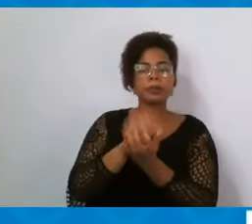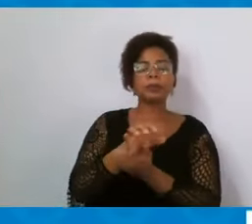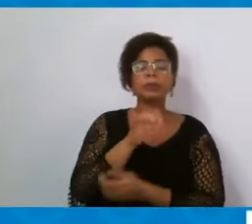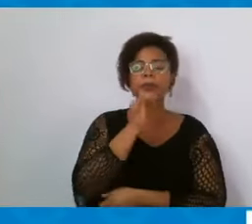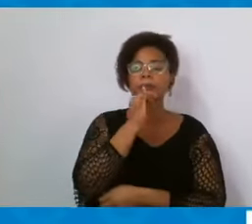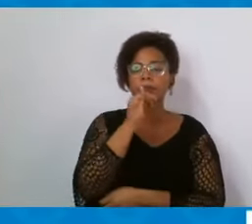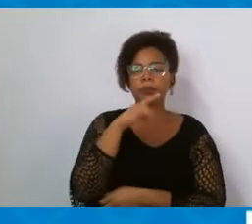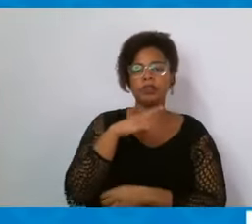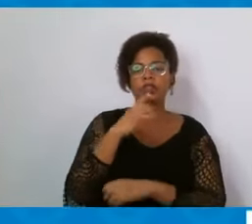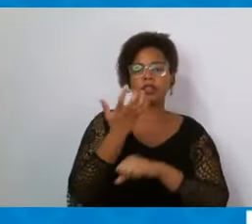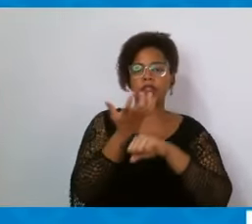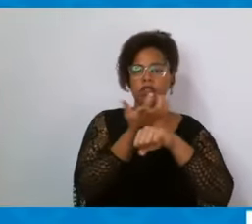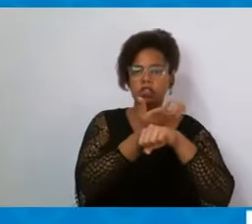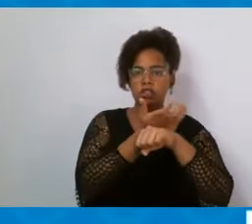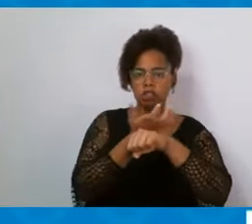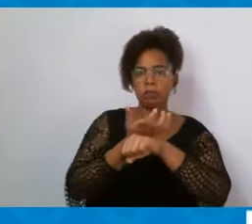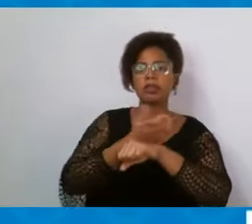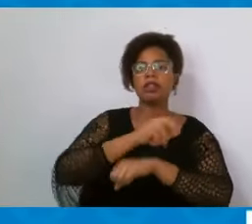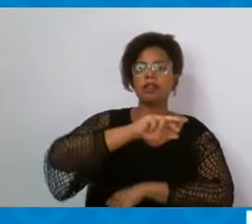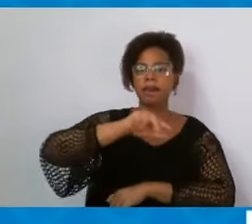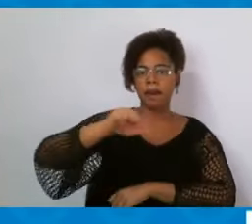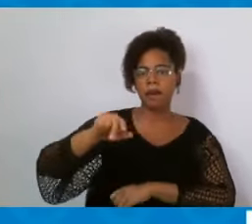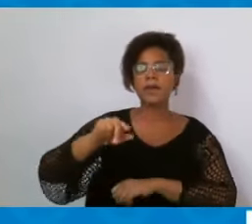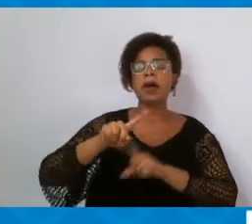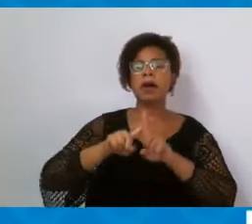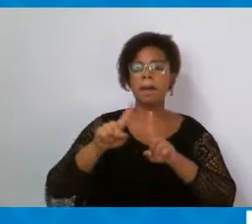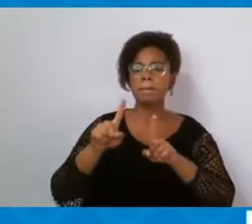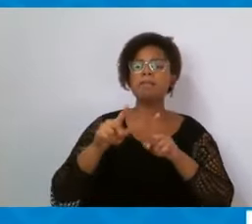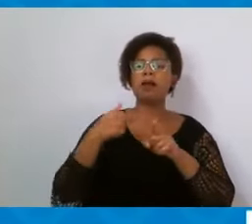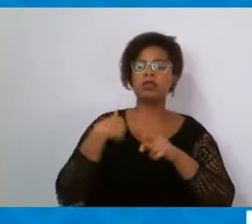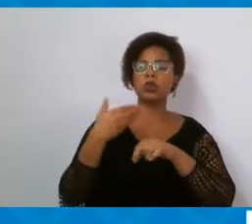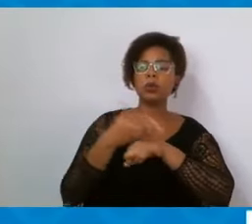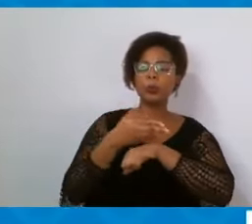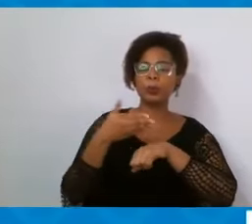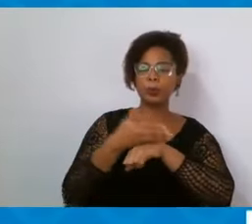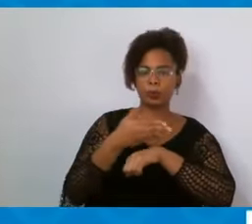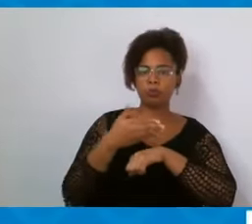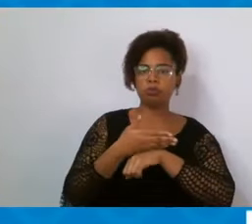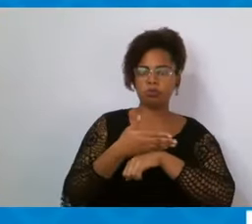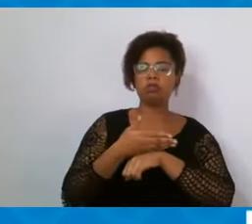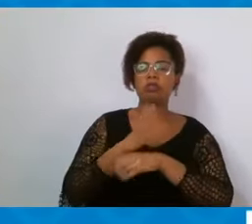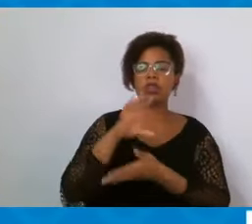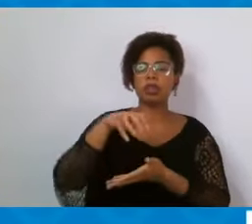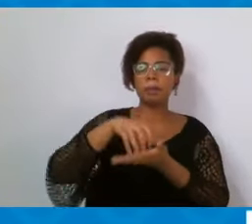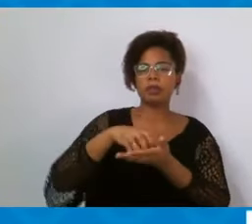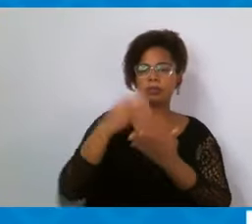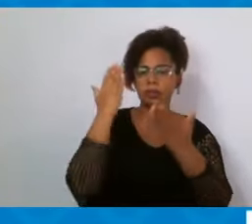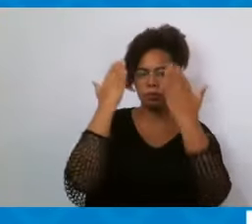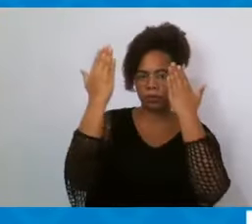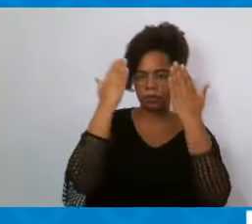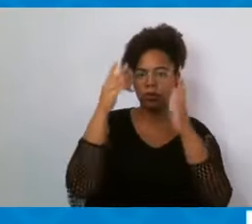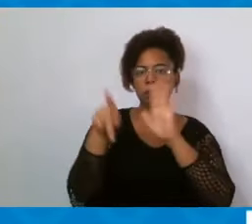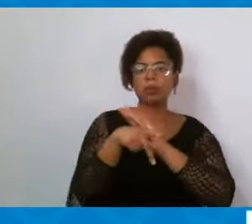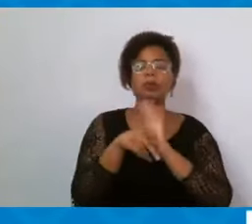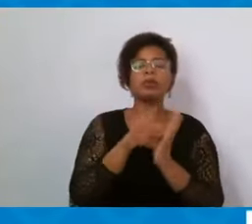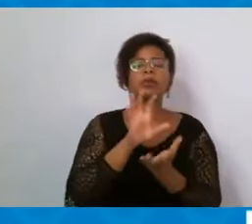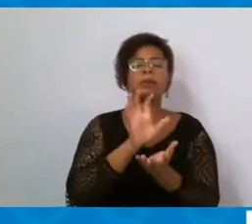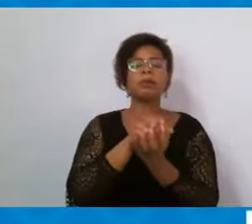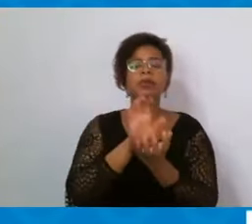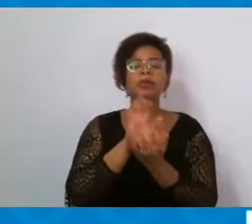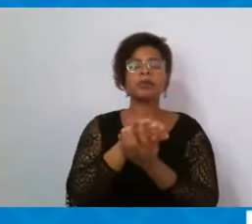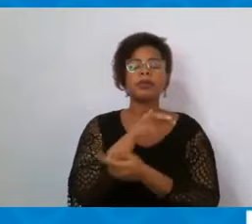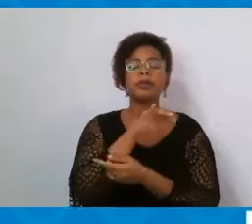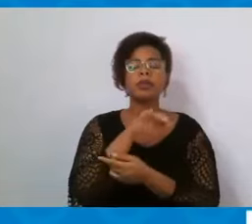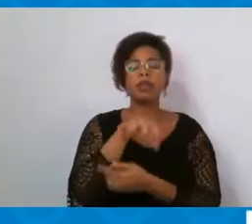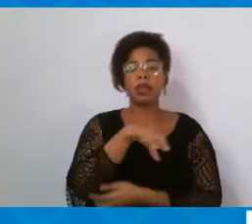interdepartamental, envolvendo o meu departamento de psicologia na Universidade Federal de Pernambuco, o departamento de ciência da computação, engenharia de software